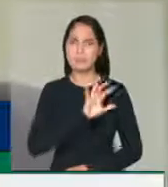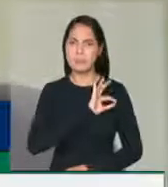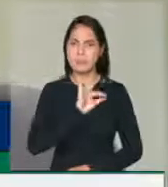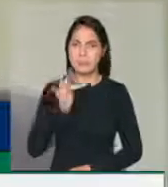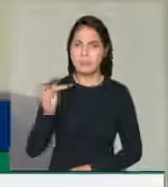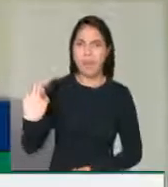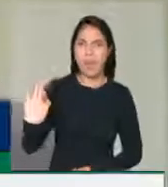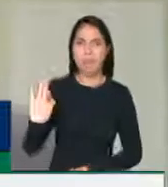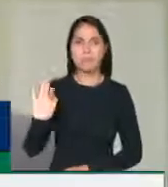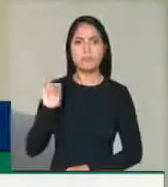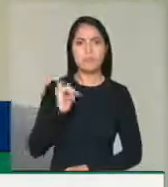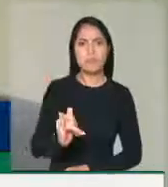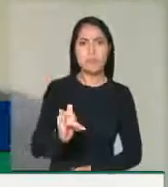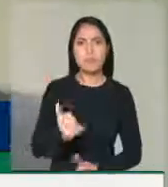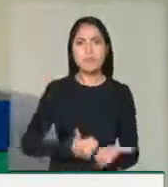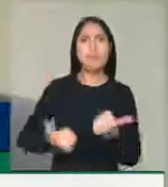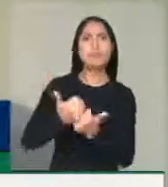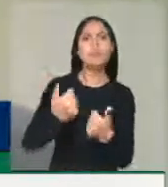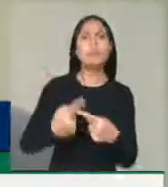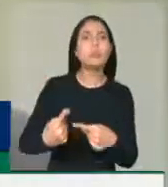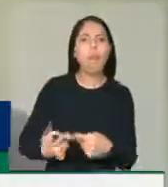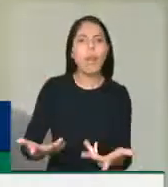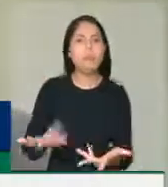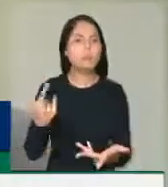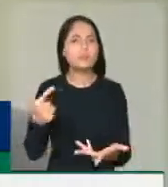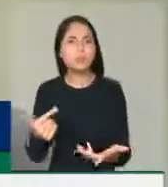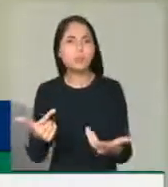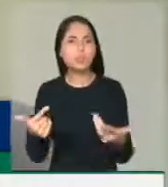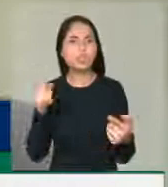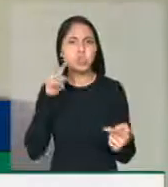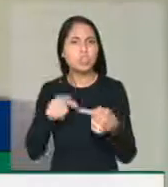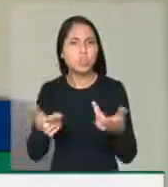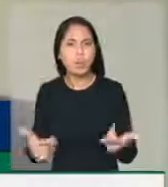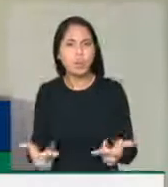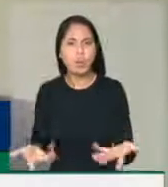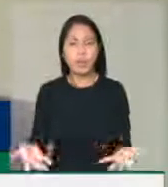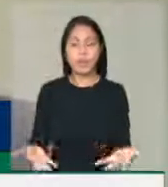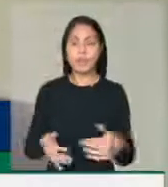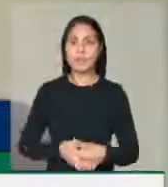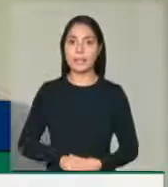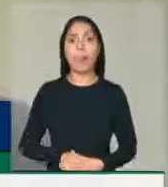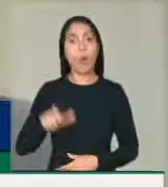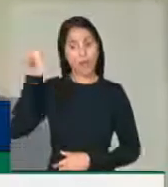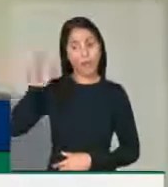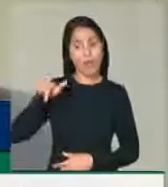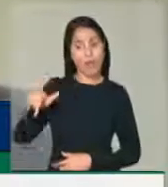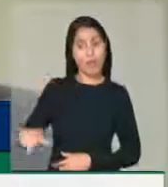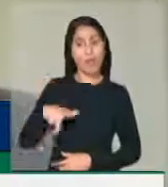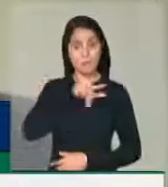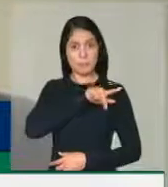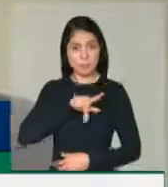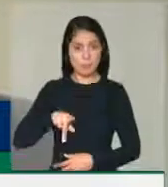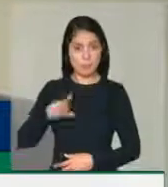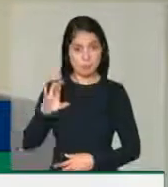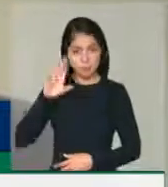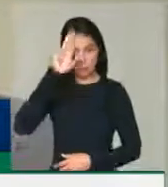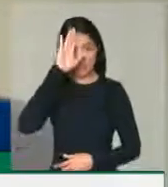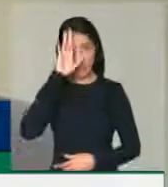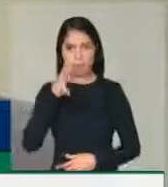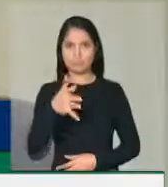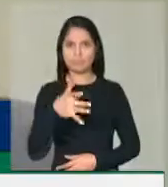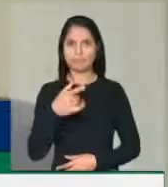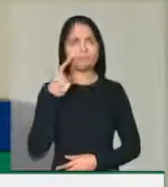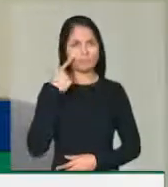presidente concede entrevista coletiva mais uma vez afrontando organização mundial de saúde brasil inteiro viu